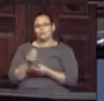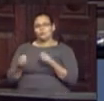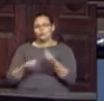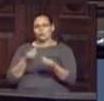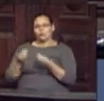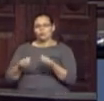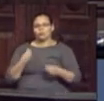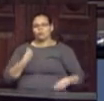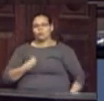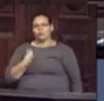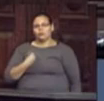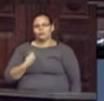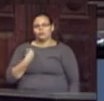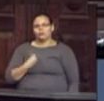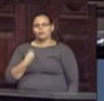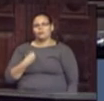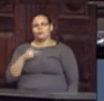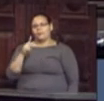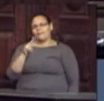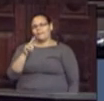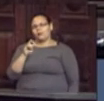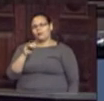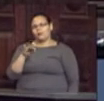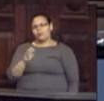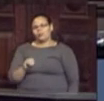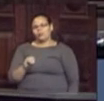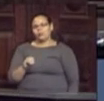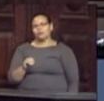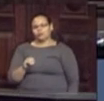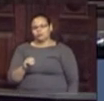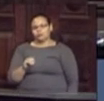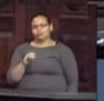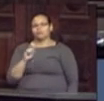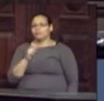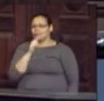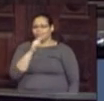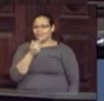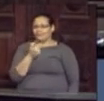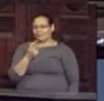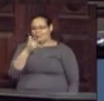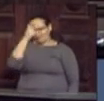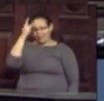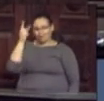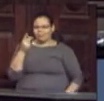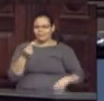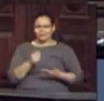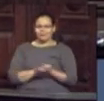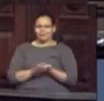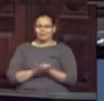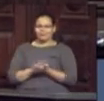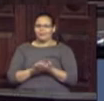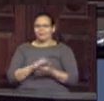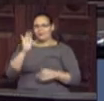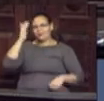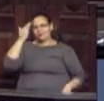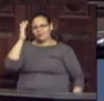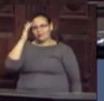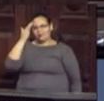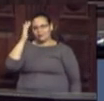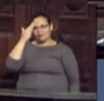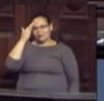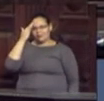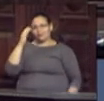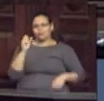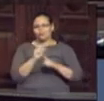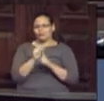a que vivemos ontem no Parlamento Fluminense, aqui neste plenário, Barbosa Lima Sobrinho. Ninguém na sociedade vai entender, porque isto não é